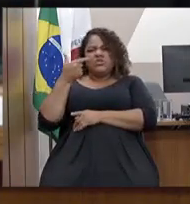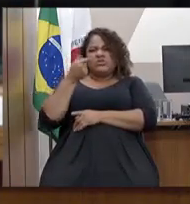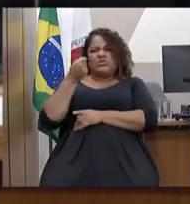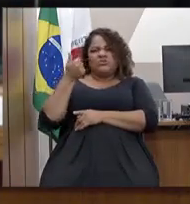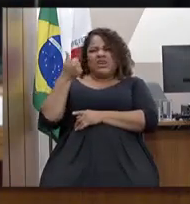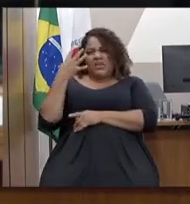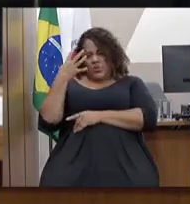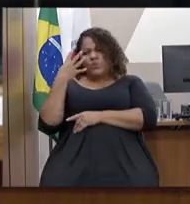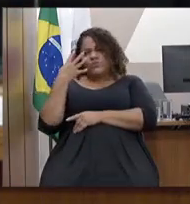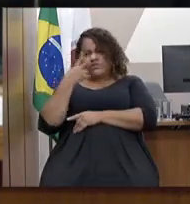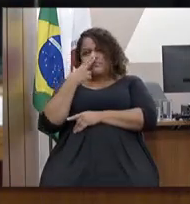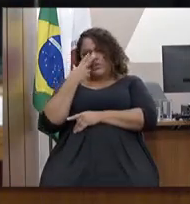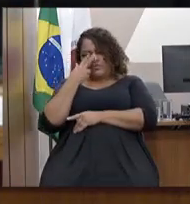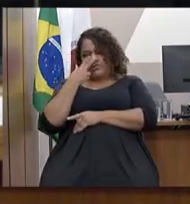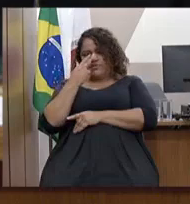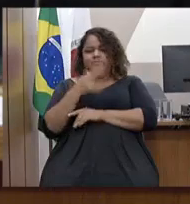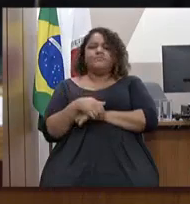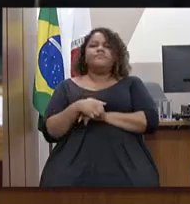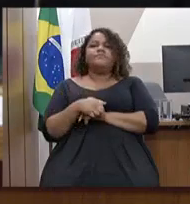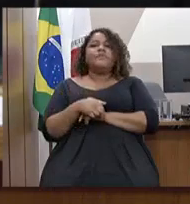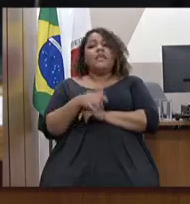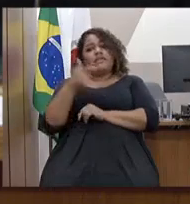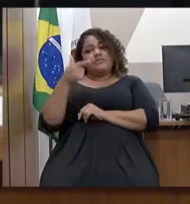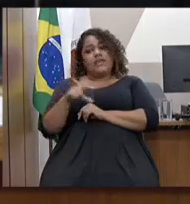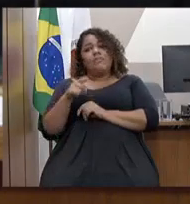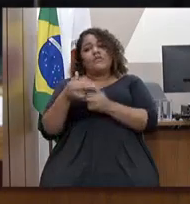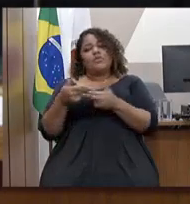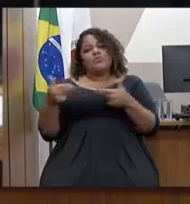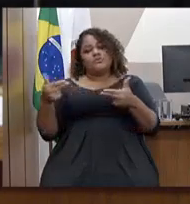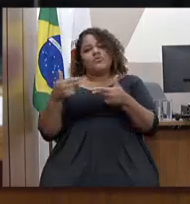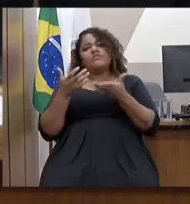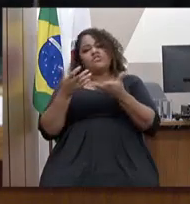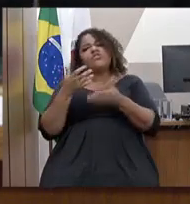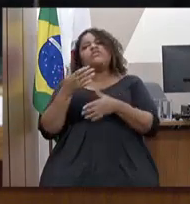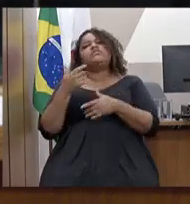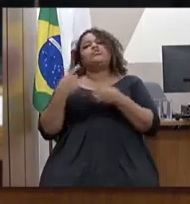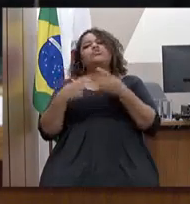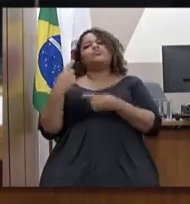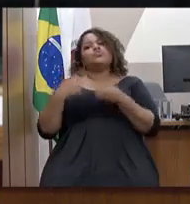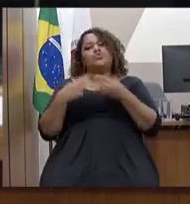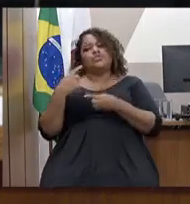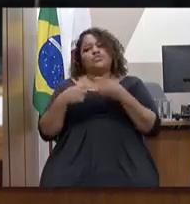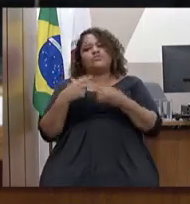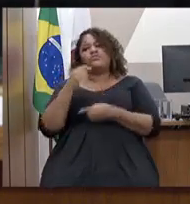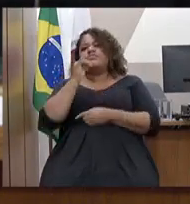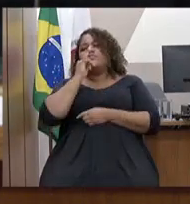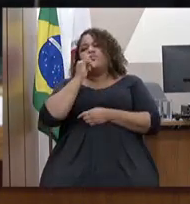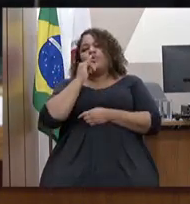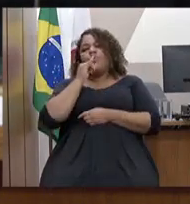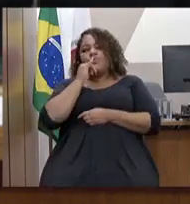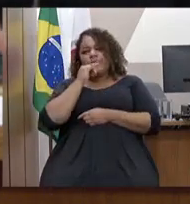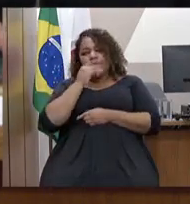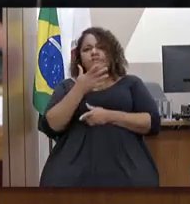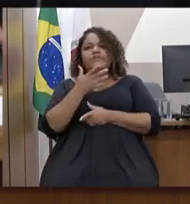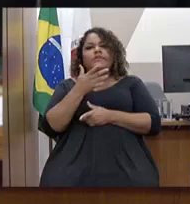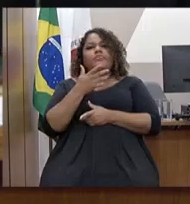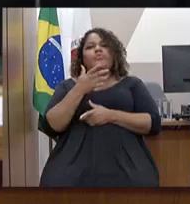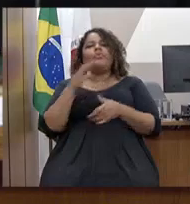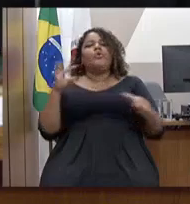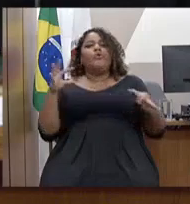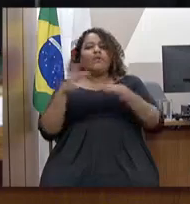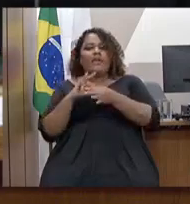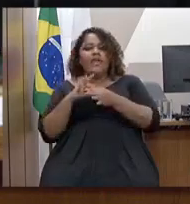e algumas coisas mais que a gente gostaria de discutir assim questões pontuais como do exame periódico do nexo com as doenças